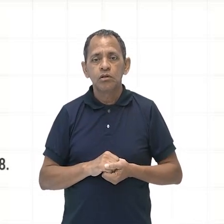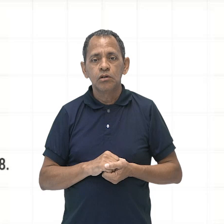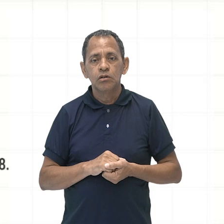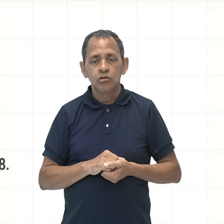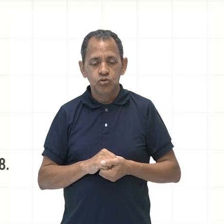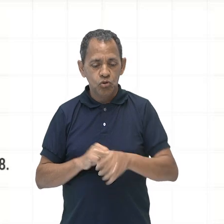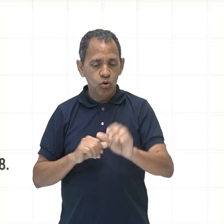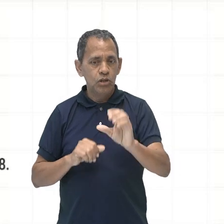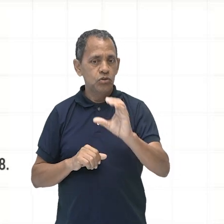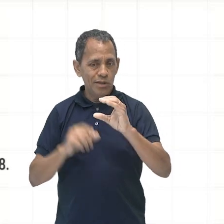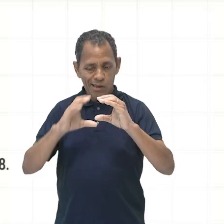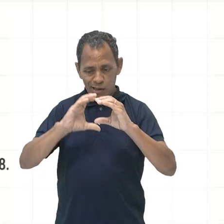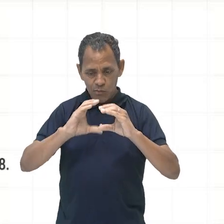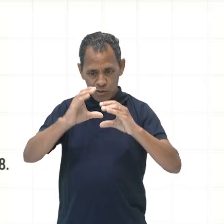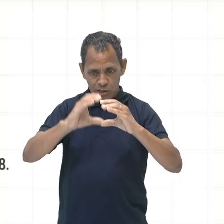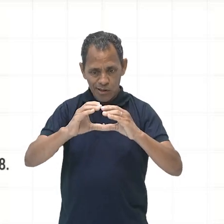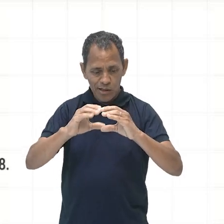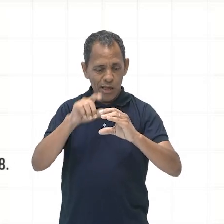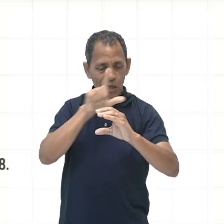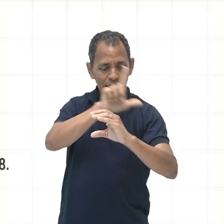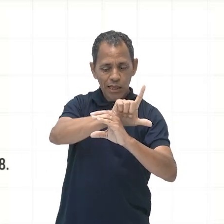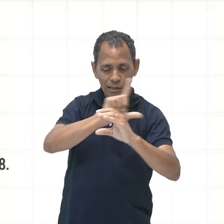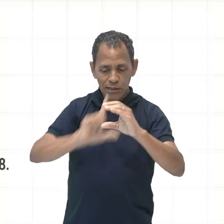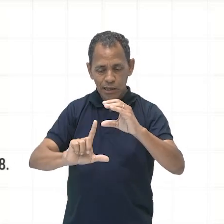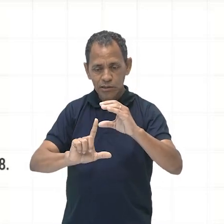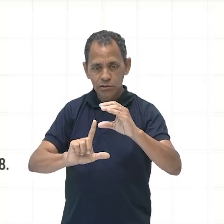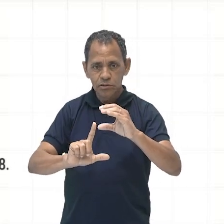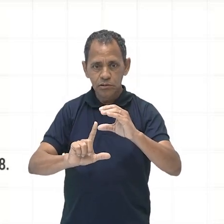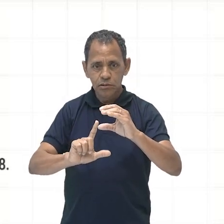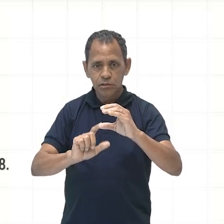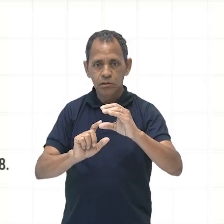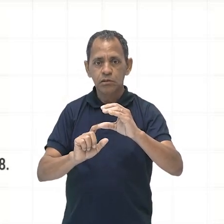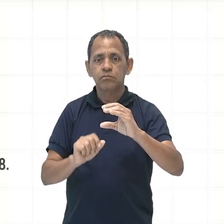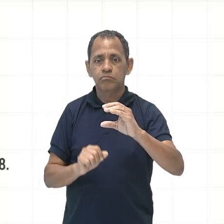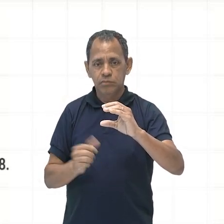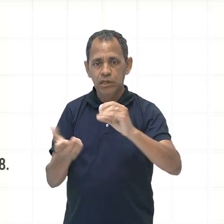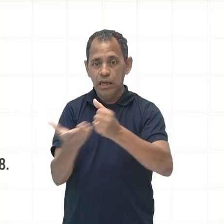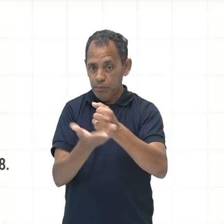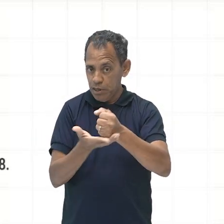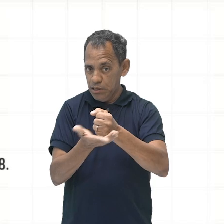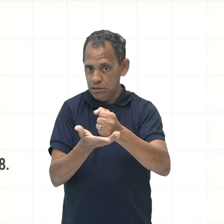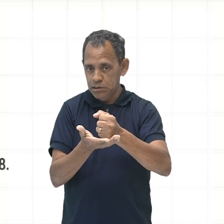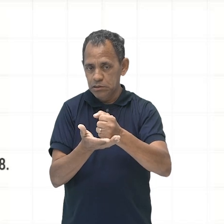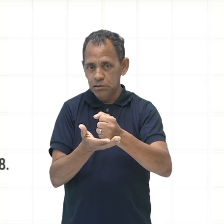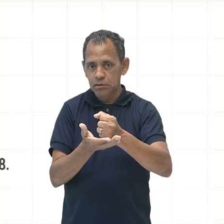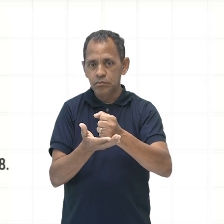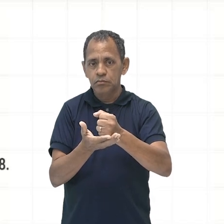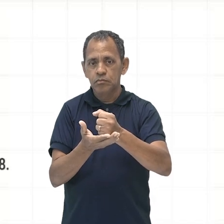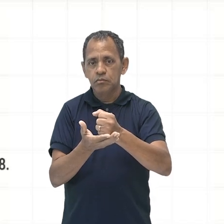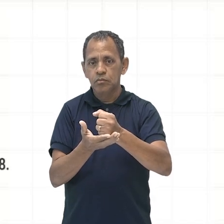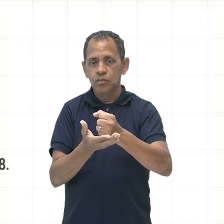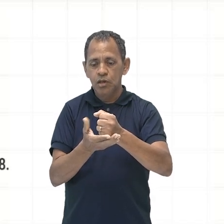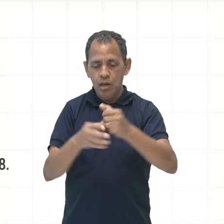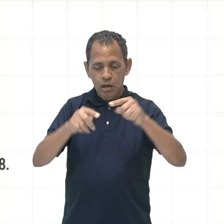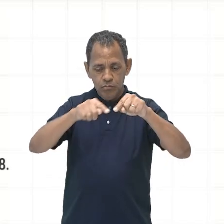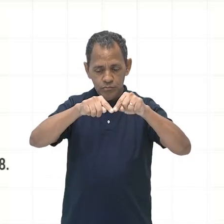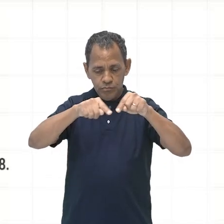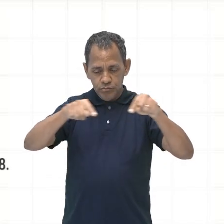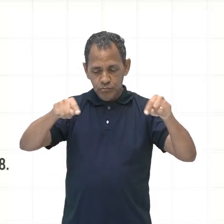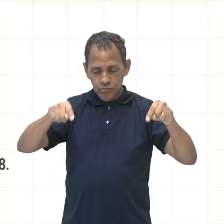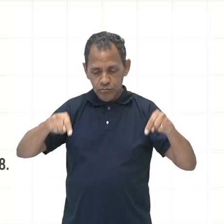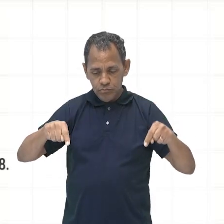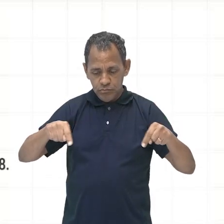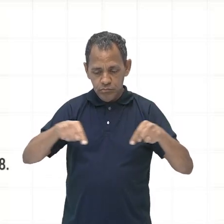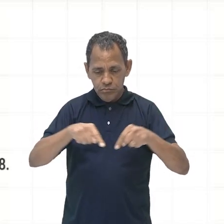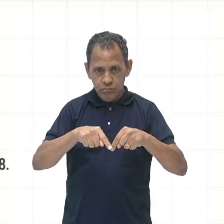essa medida e essa medida, que é da base. Essa base é o quê? É um retângulo,